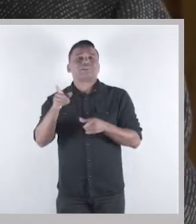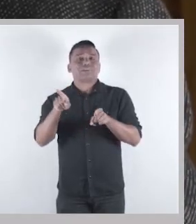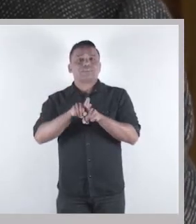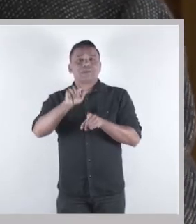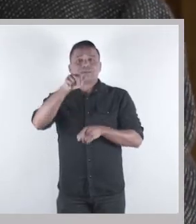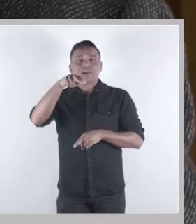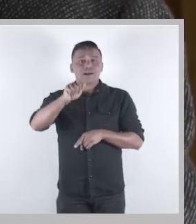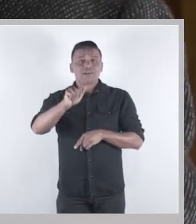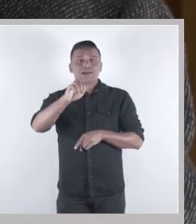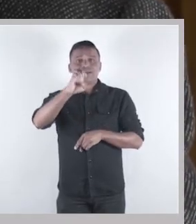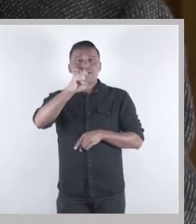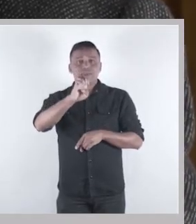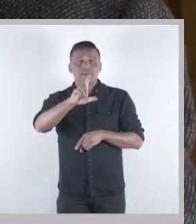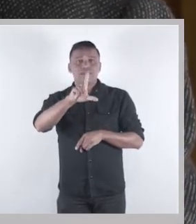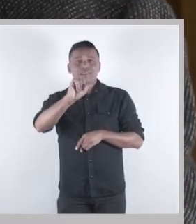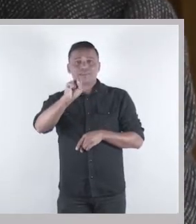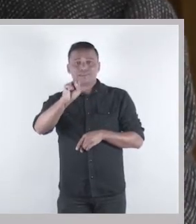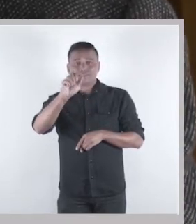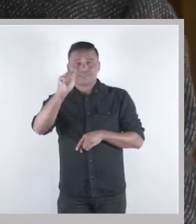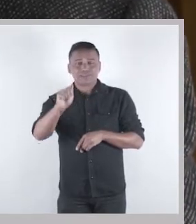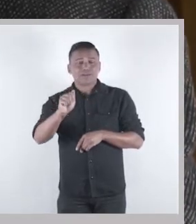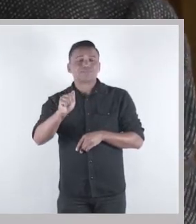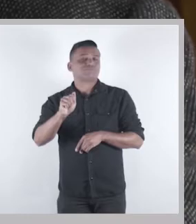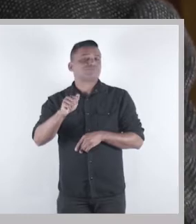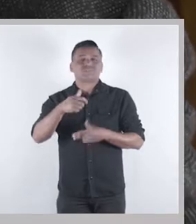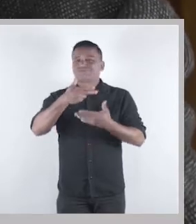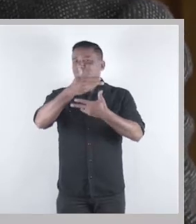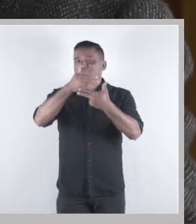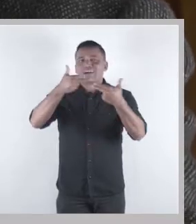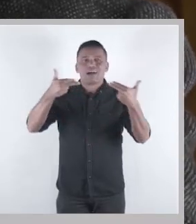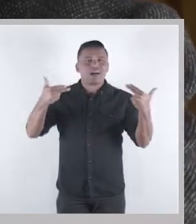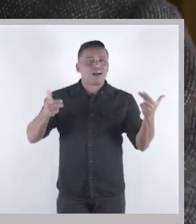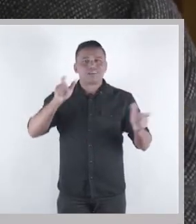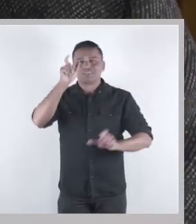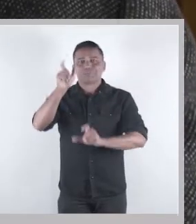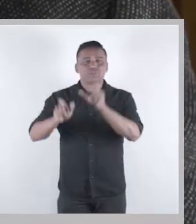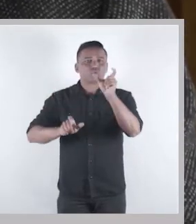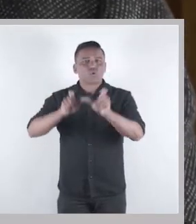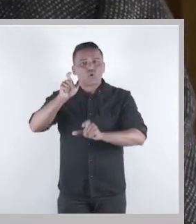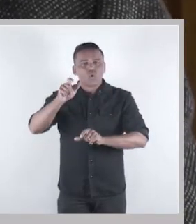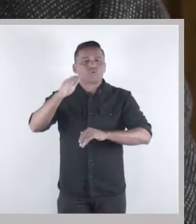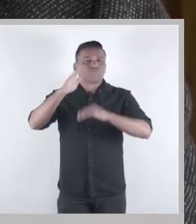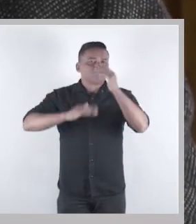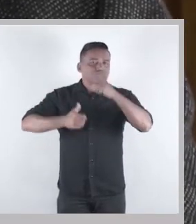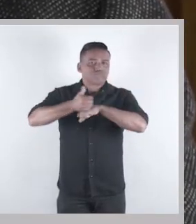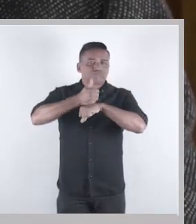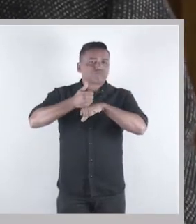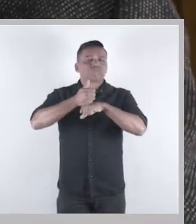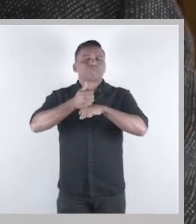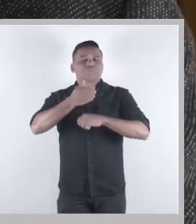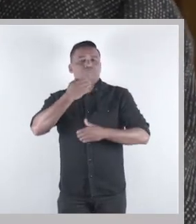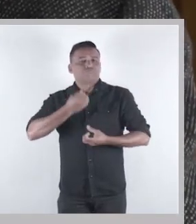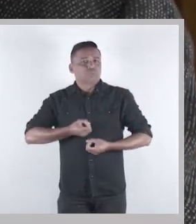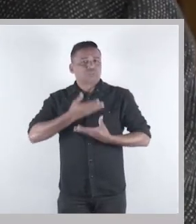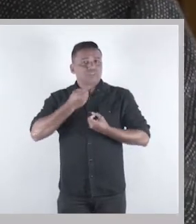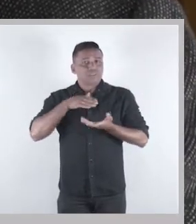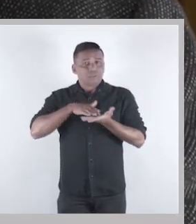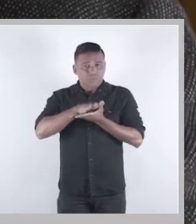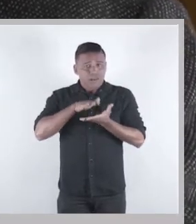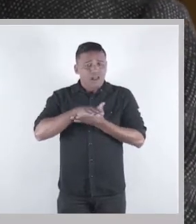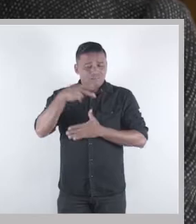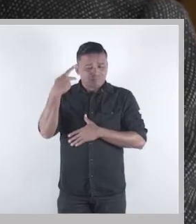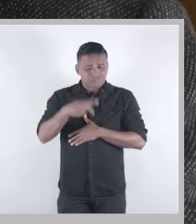tem muitos né poeta sendo publicada sede em Belo Horizonte em 2015 eu fiz um